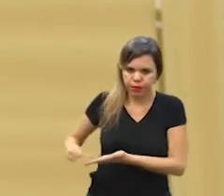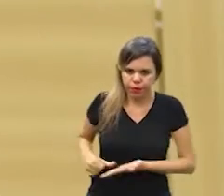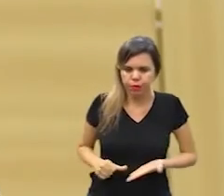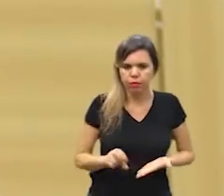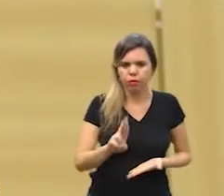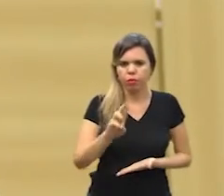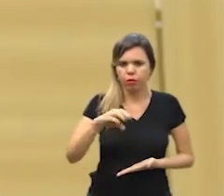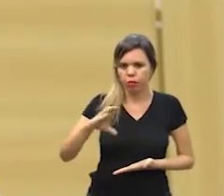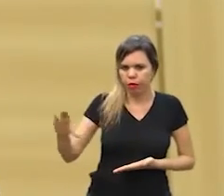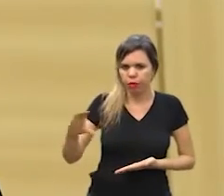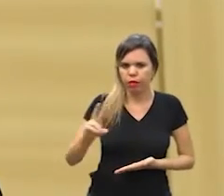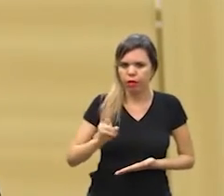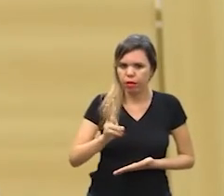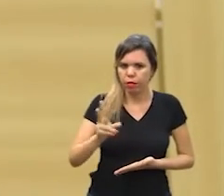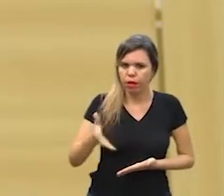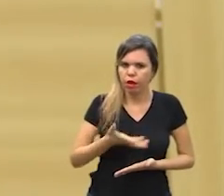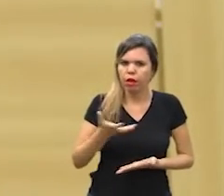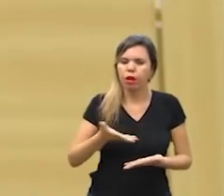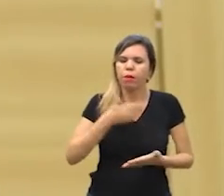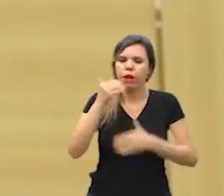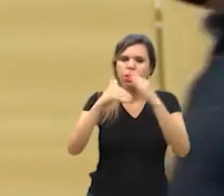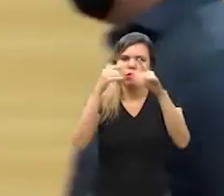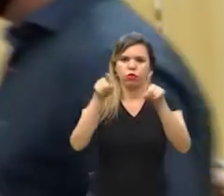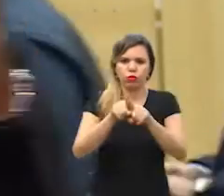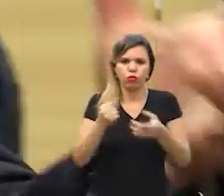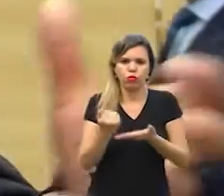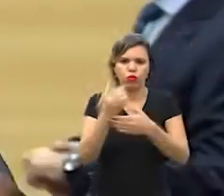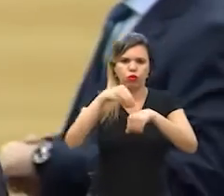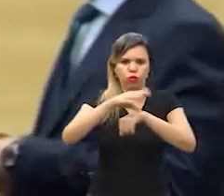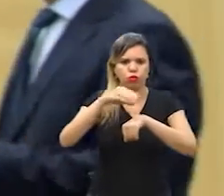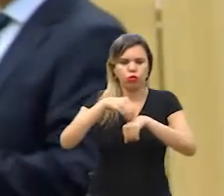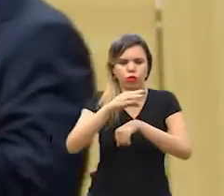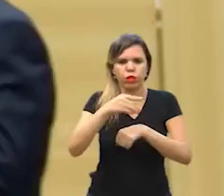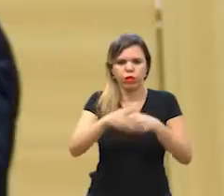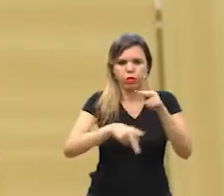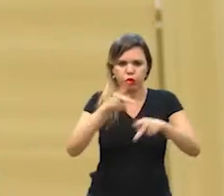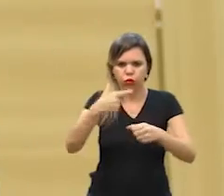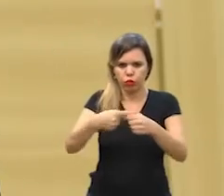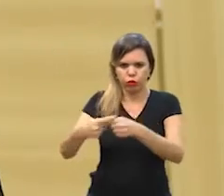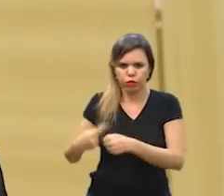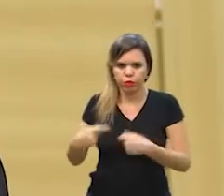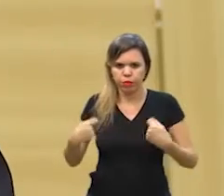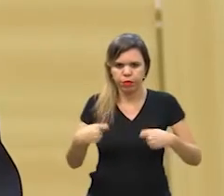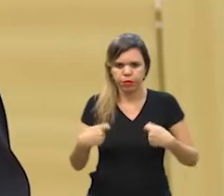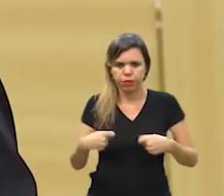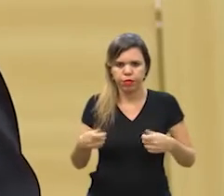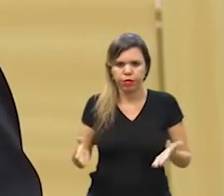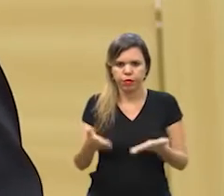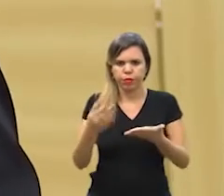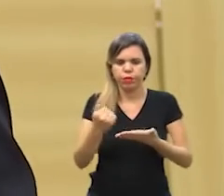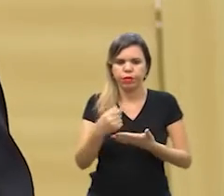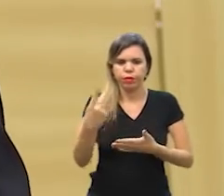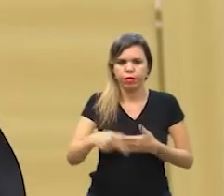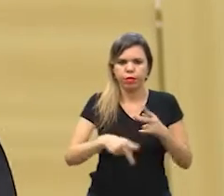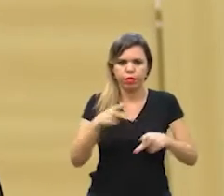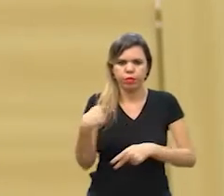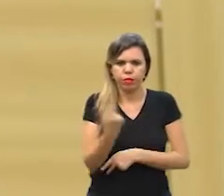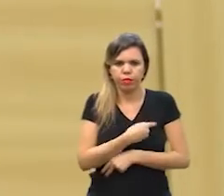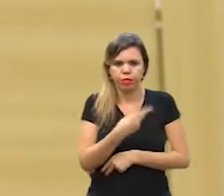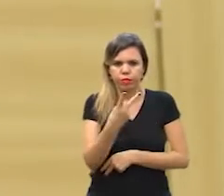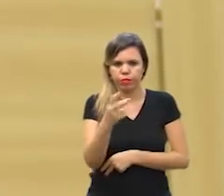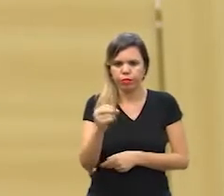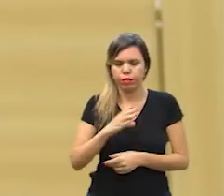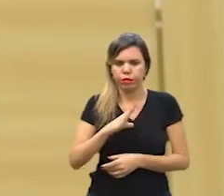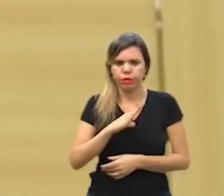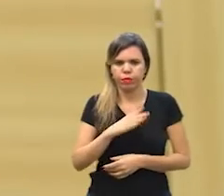nossa região e vai estar sempre buscando trazer aos nossos munícipes aquilo que é de necessidade deles, de todas